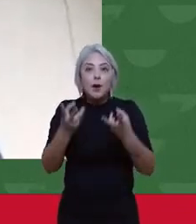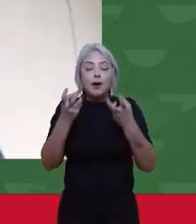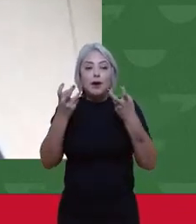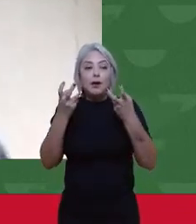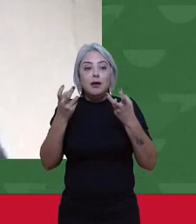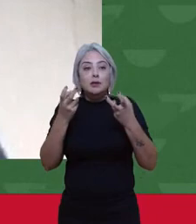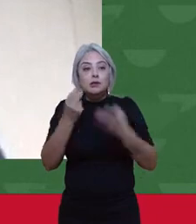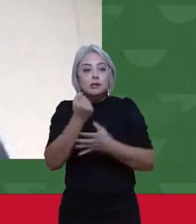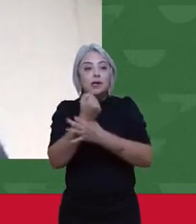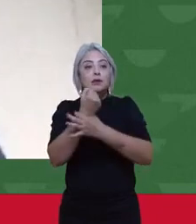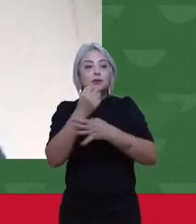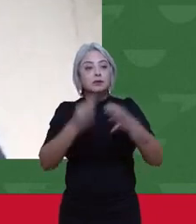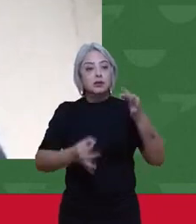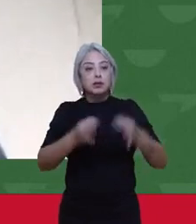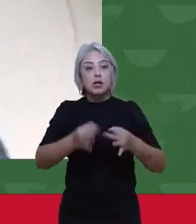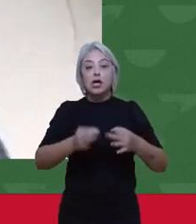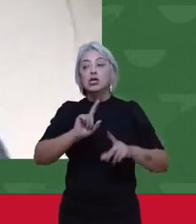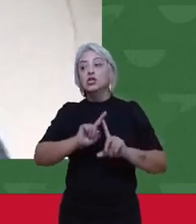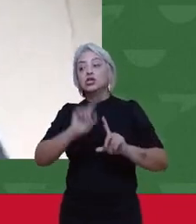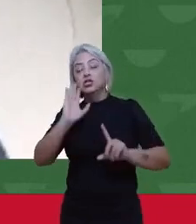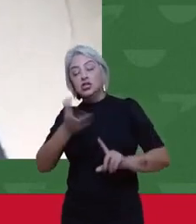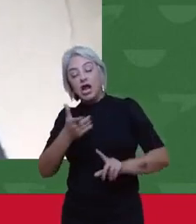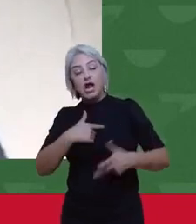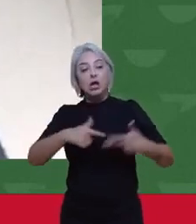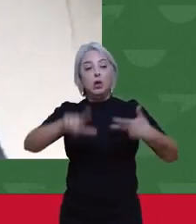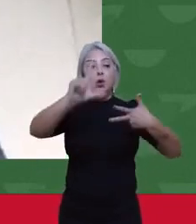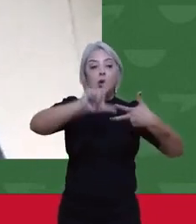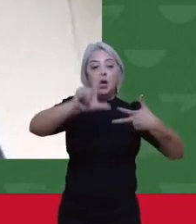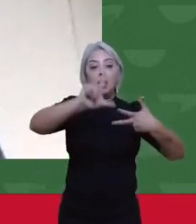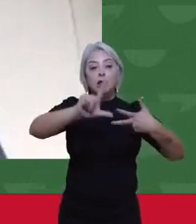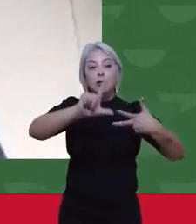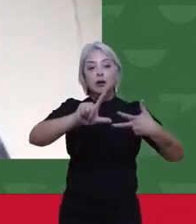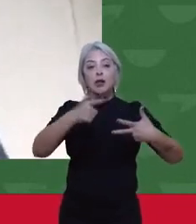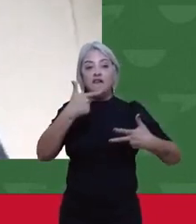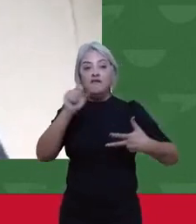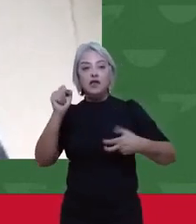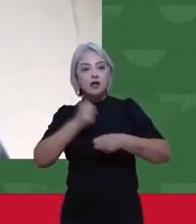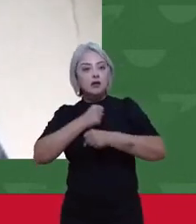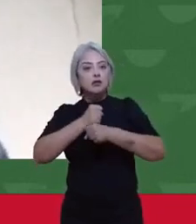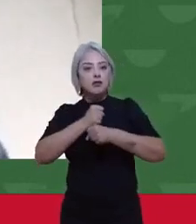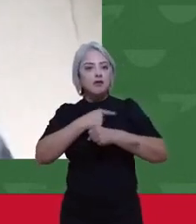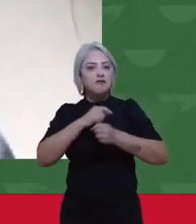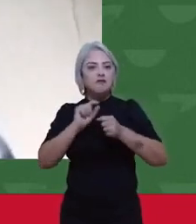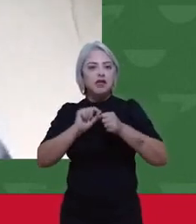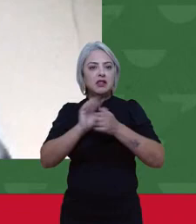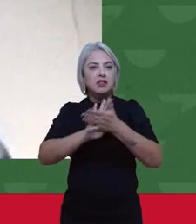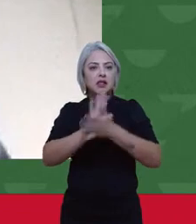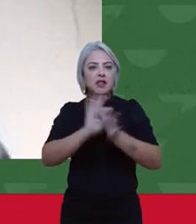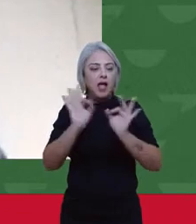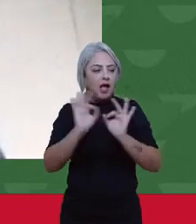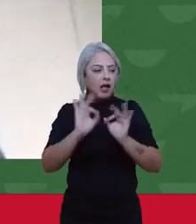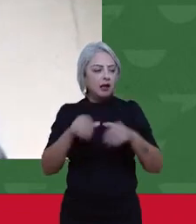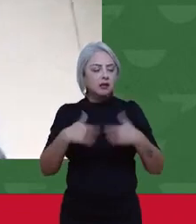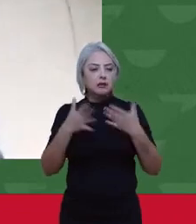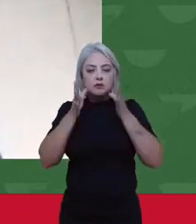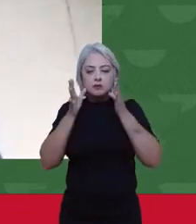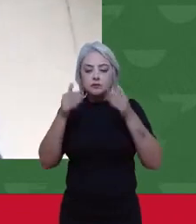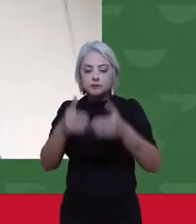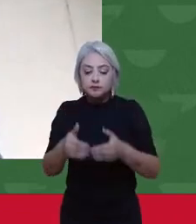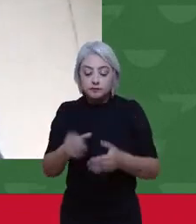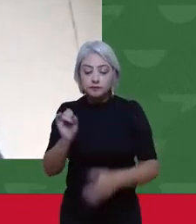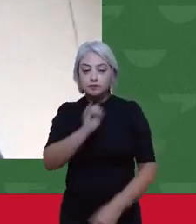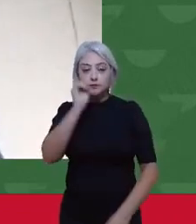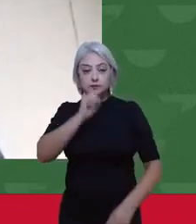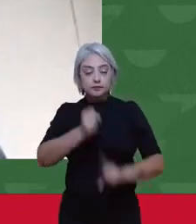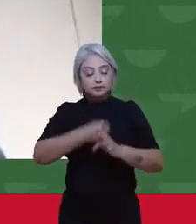estabilidade jurídica, já que o legislativo não sequer, durante 2 décadas, sequer encaminhou sobre o assunto. Acho que é importante, central, a gente colocar